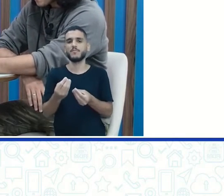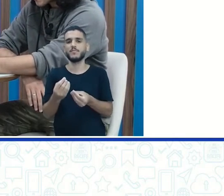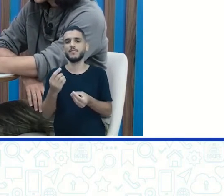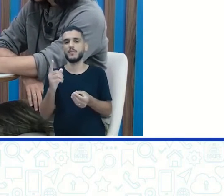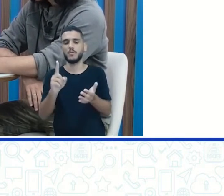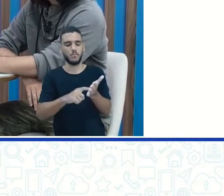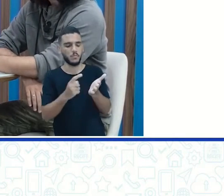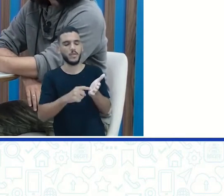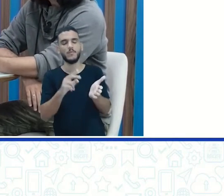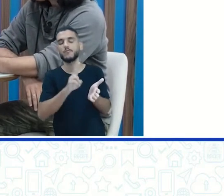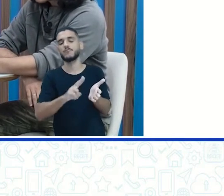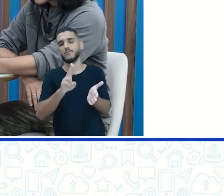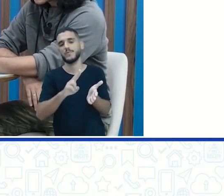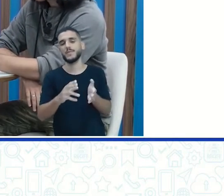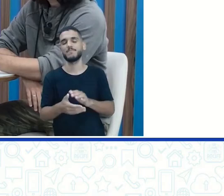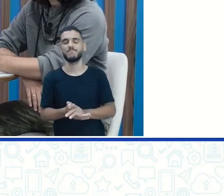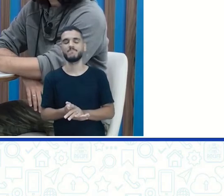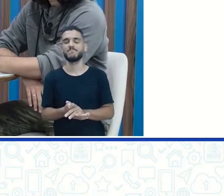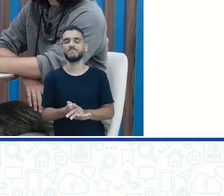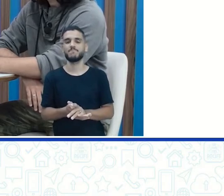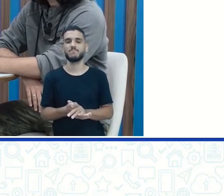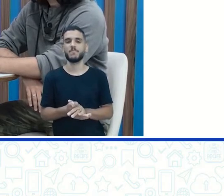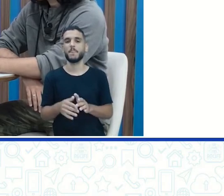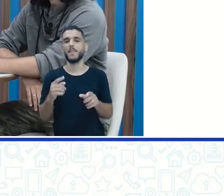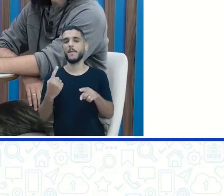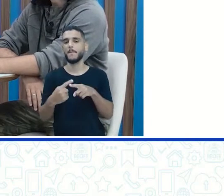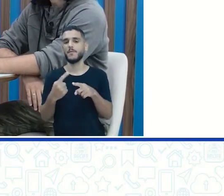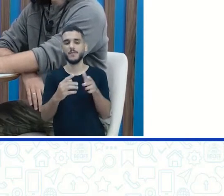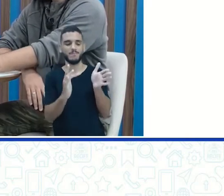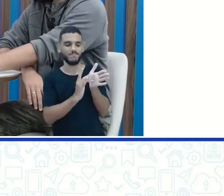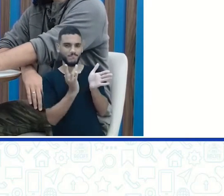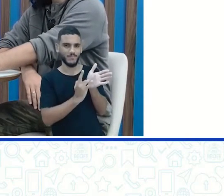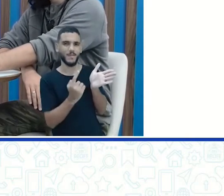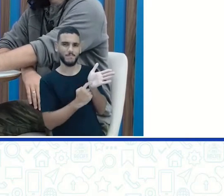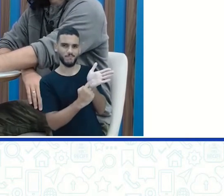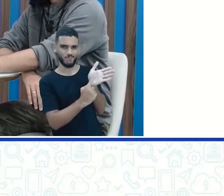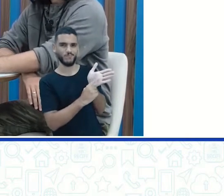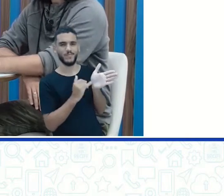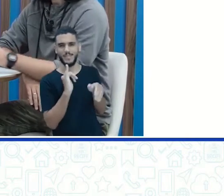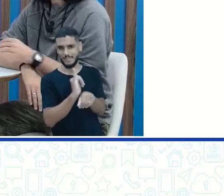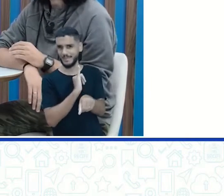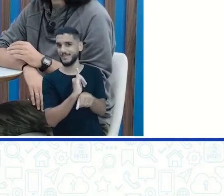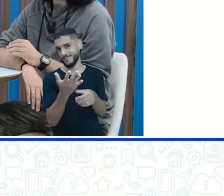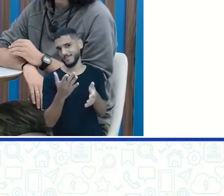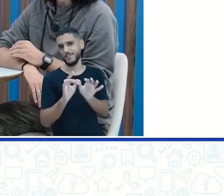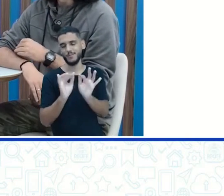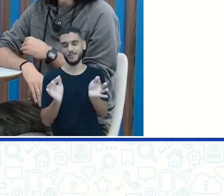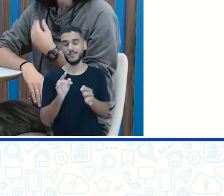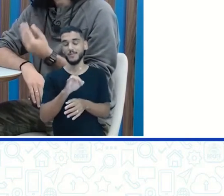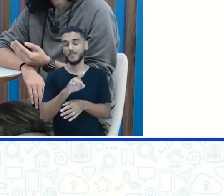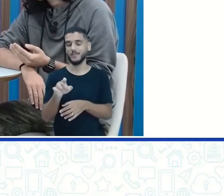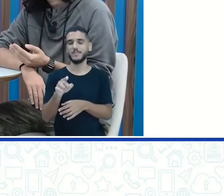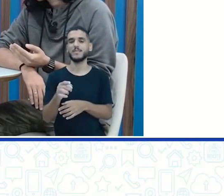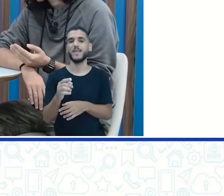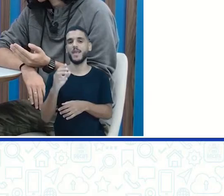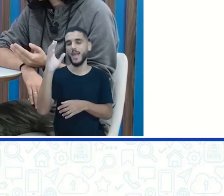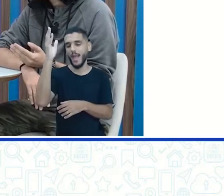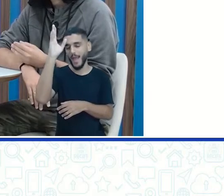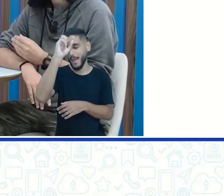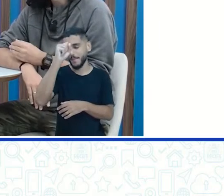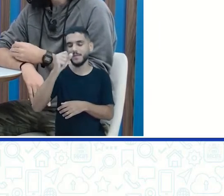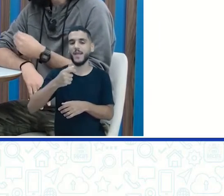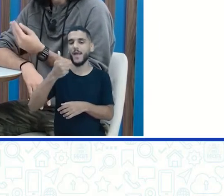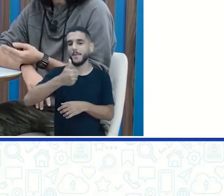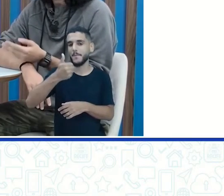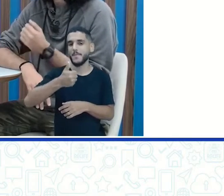ir. E depois, quando já tiver craque na primeira música, aí você já tenta ir para um nível um pouquinho mais avançado